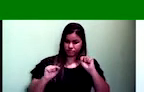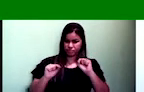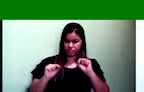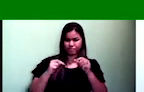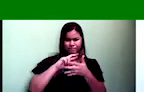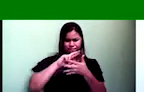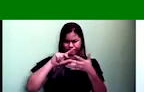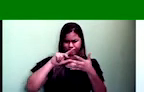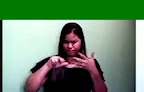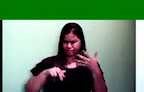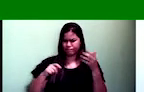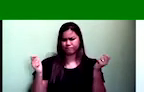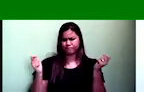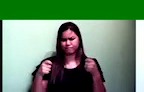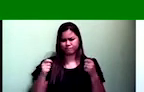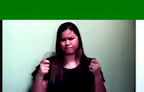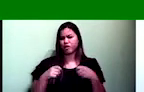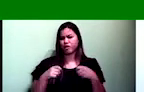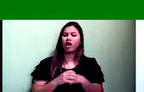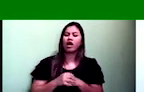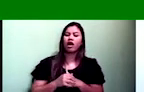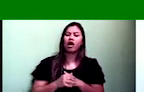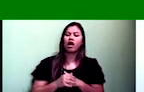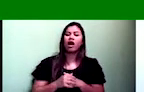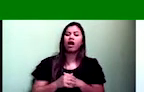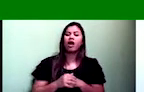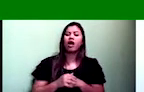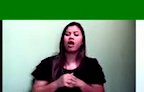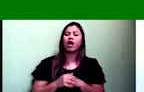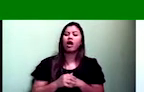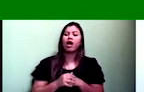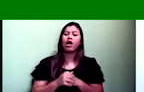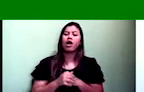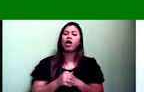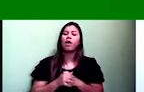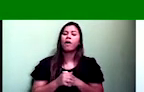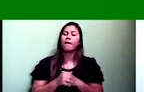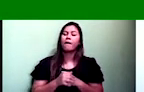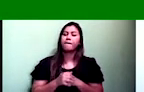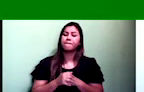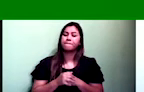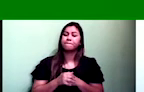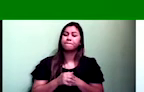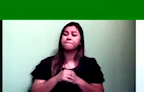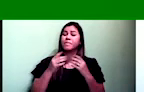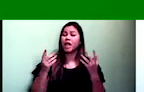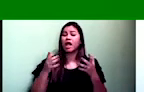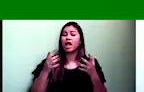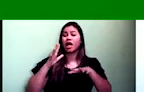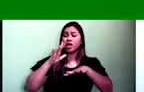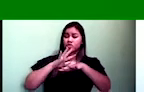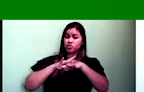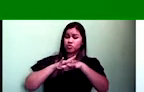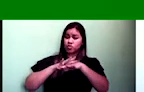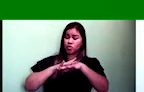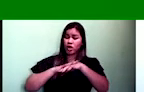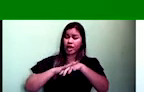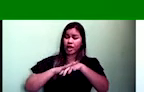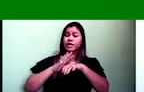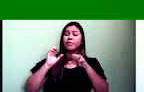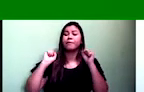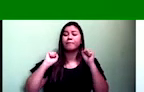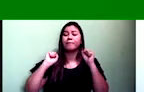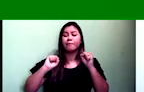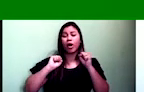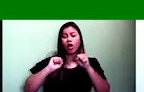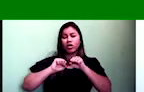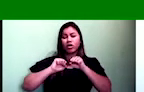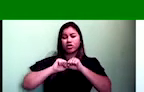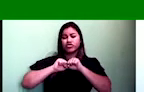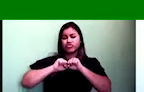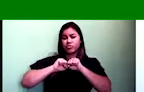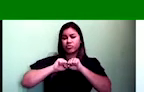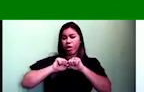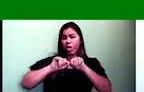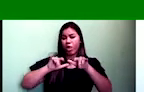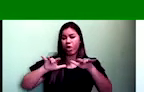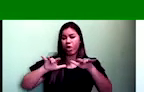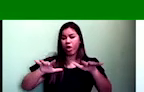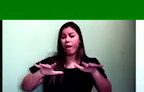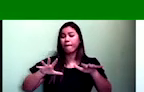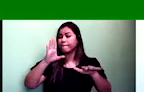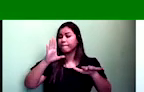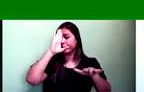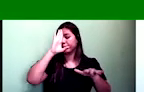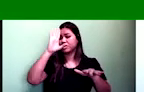Uma delas é classificar essas doenças como essencialmente transmissíveis por contágio sexual,